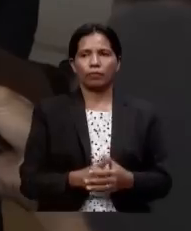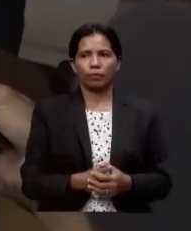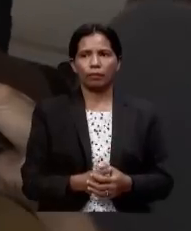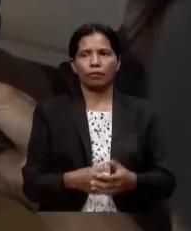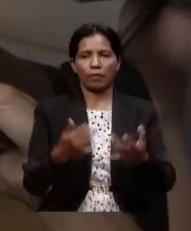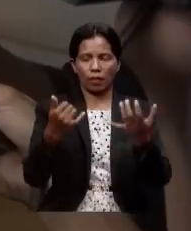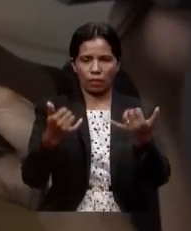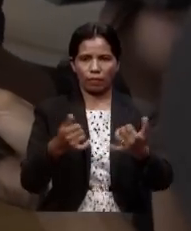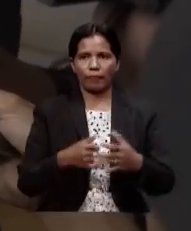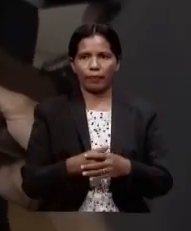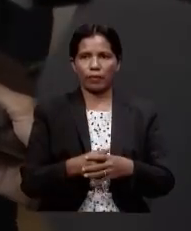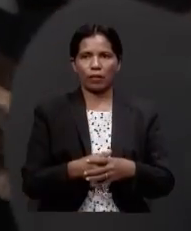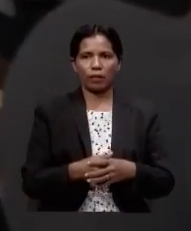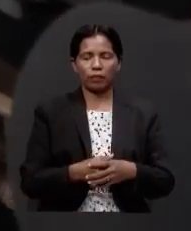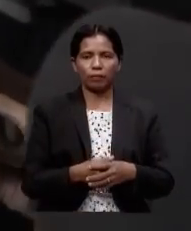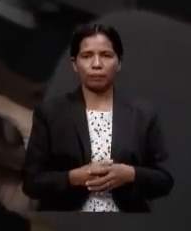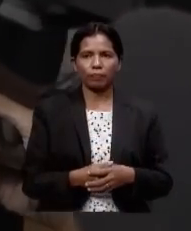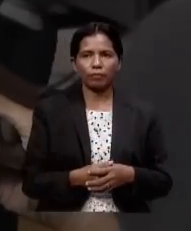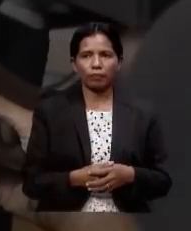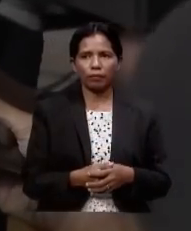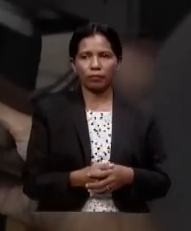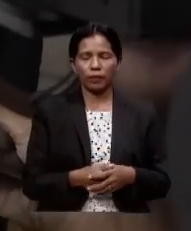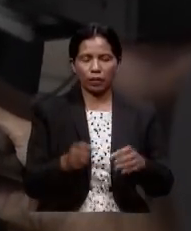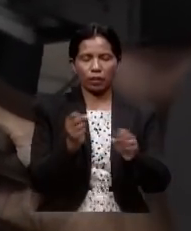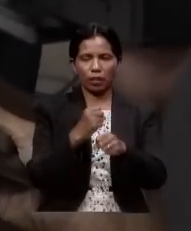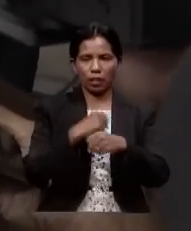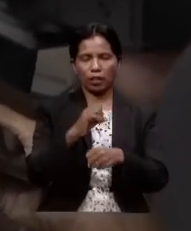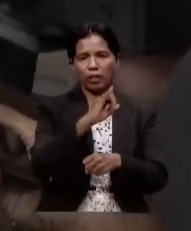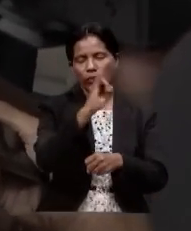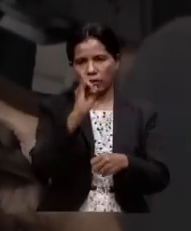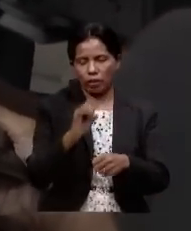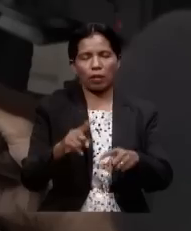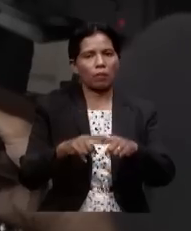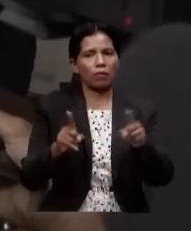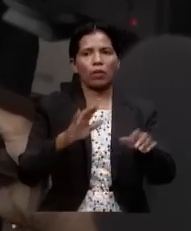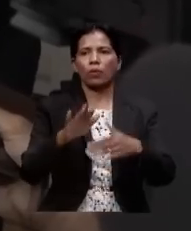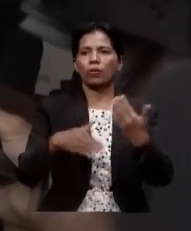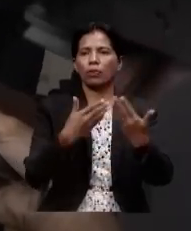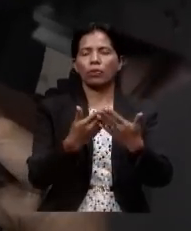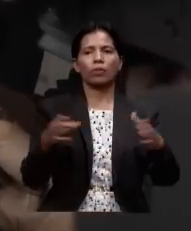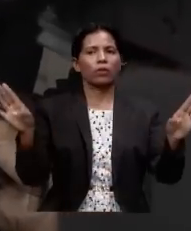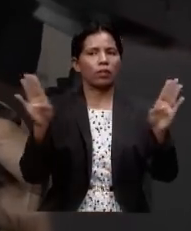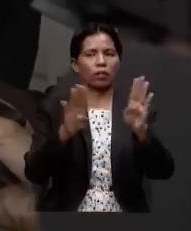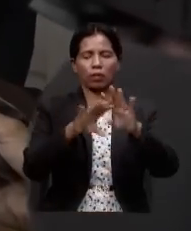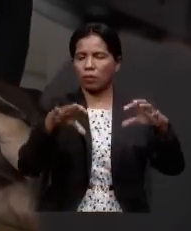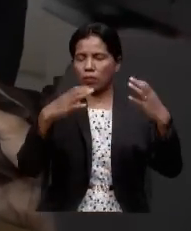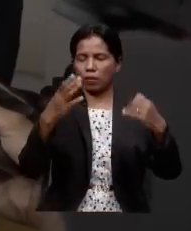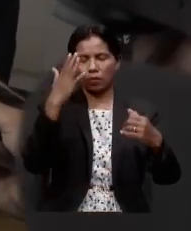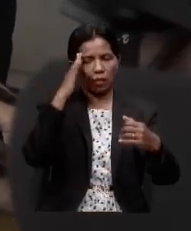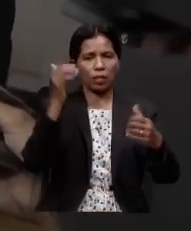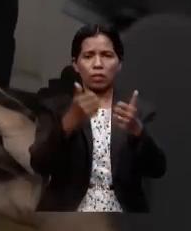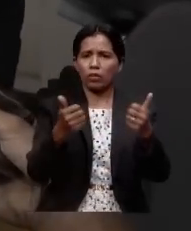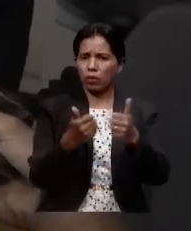dane con certeza ke se investiga mai be buat tutu taka ma komisau mus la haten asesor sir mus la